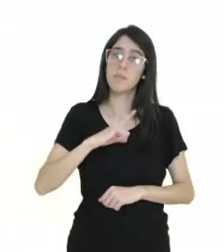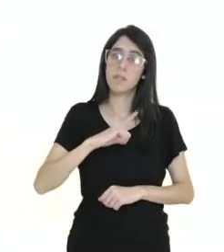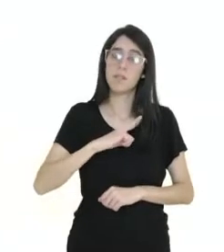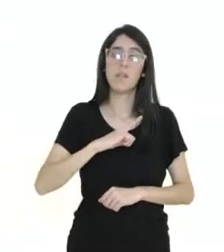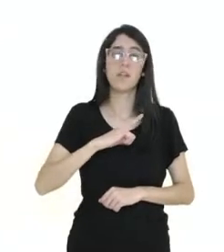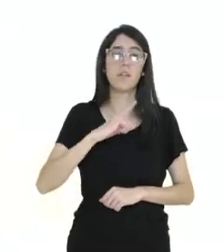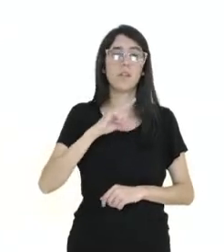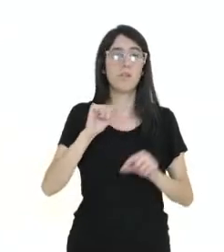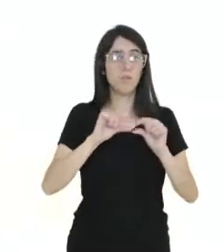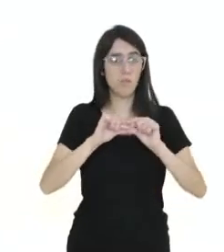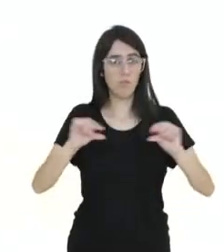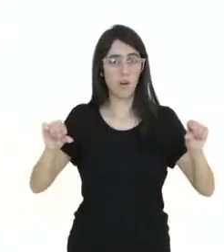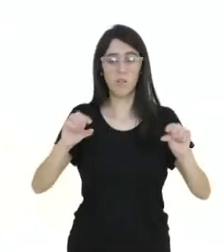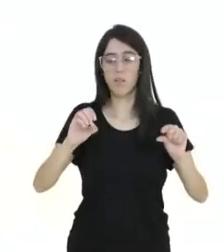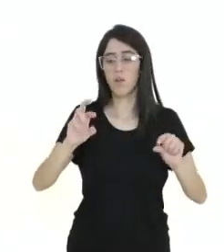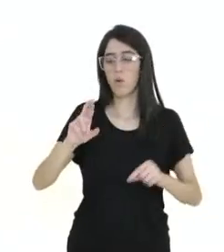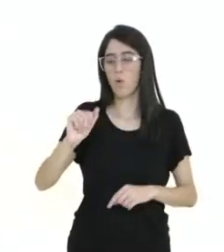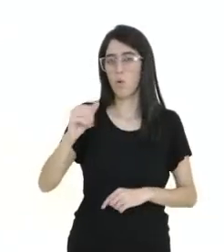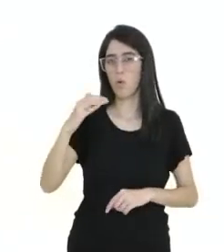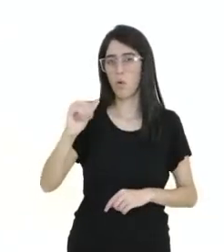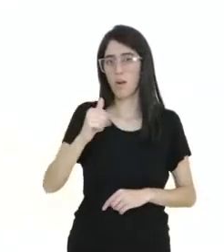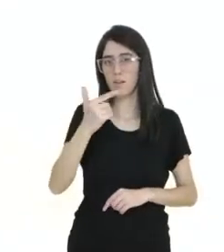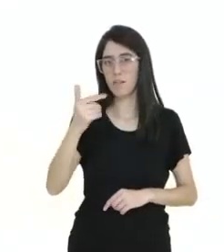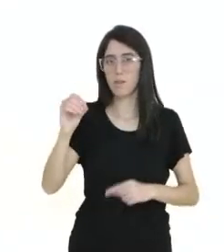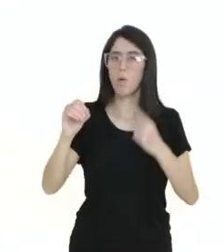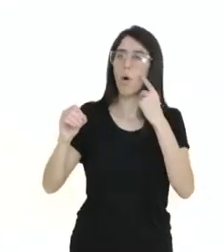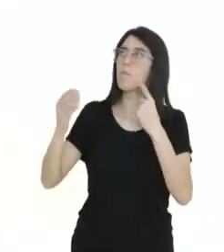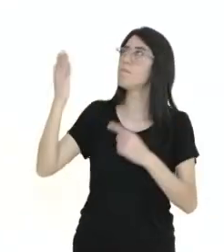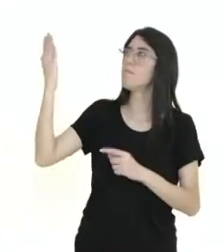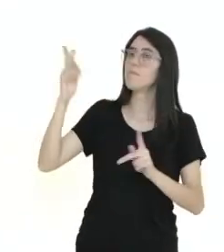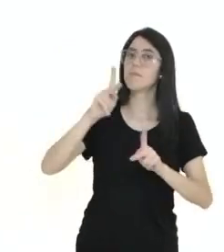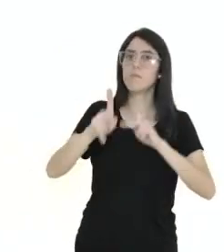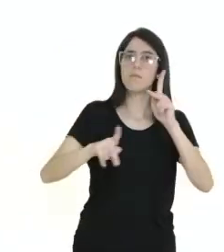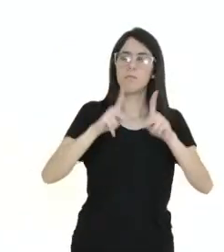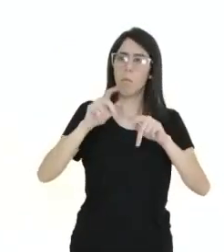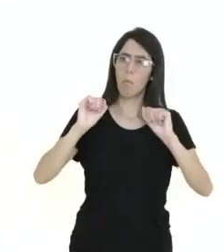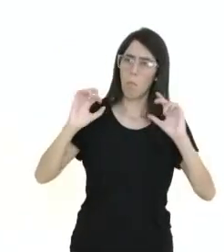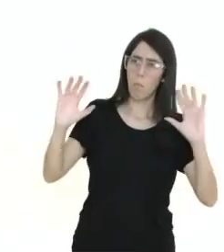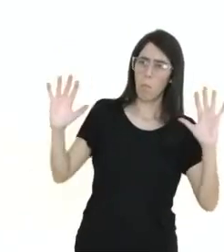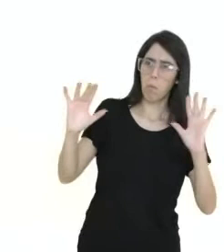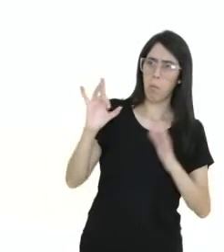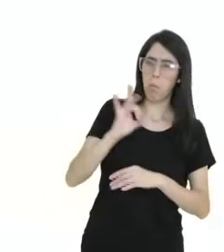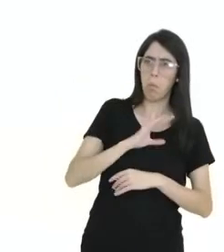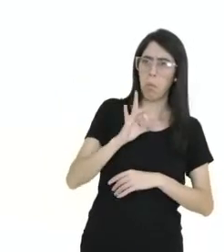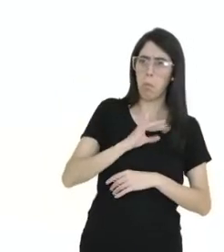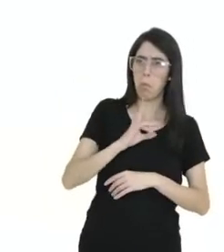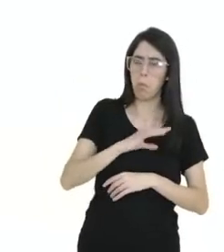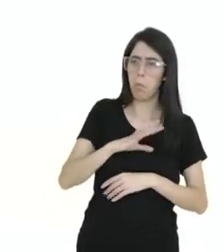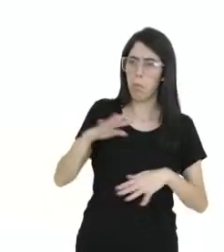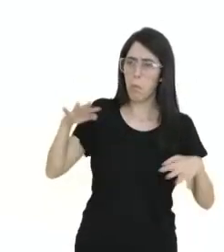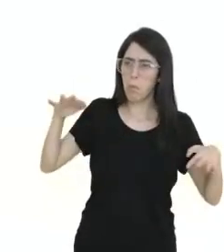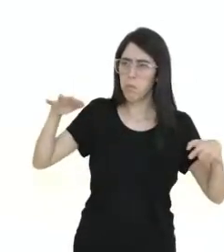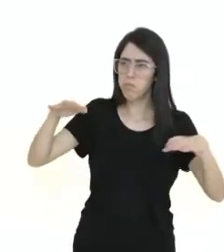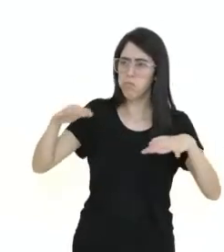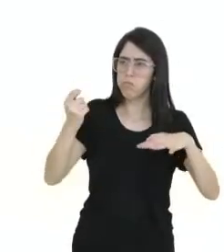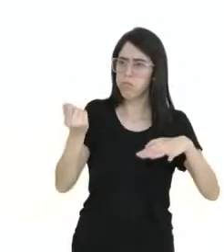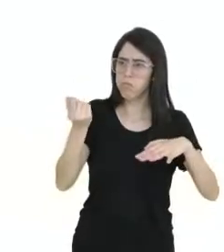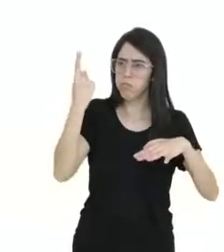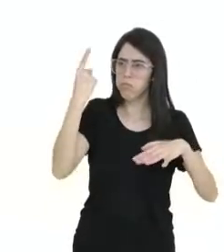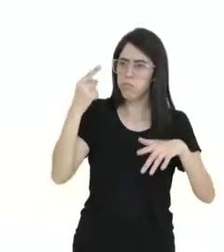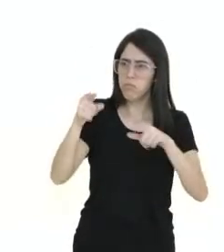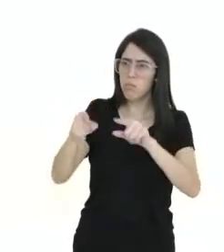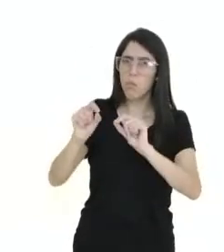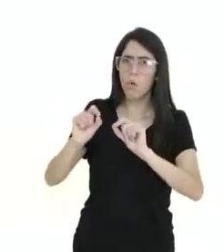exemplo aqui. O povo se afastou, resfolegante, e abriu-se uma clareira. Então, aqui é a